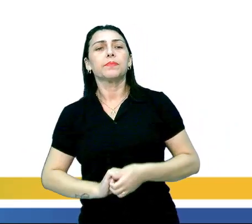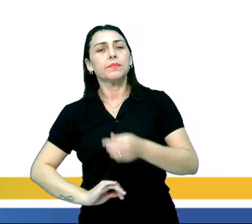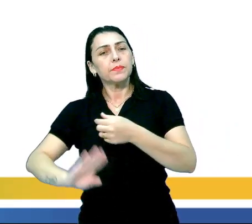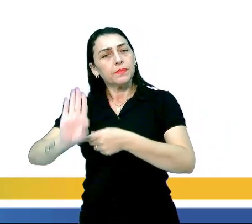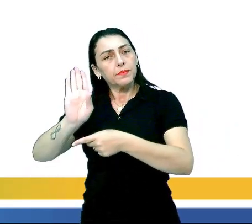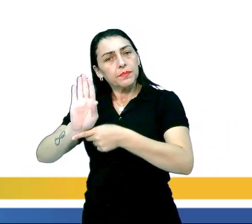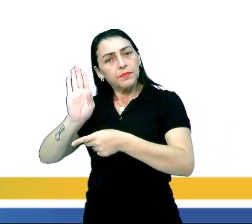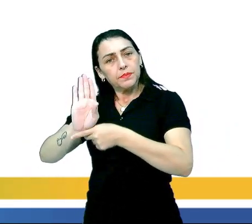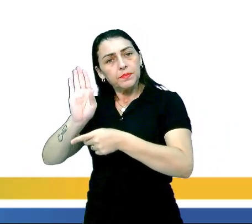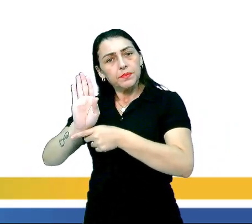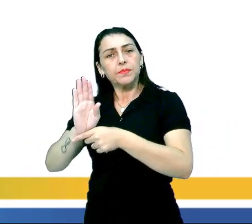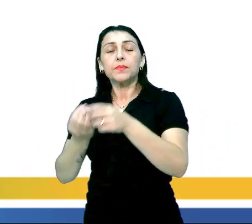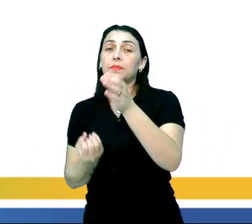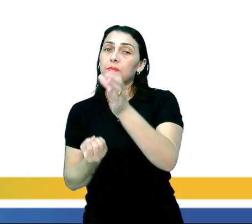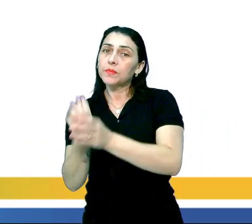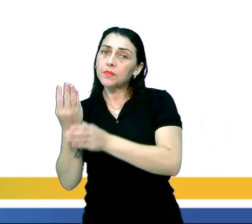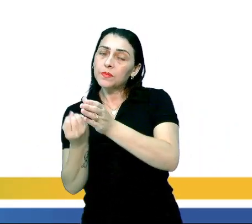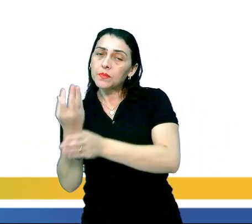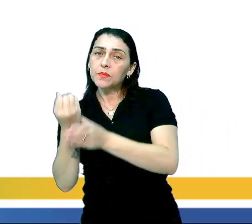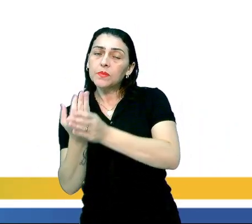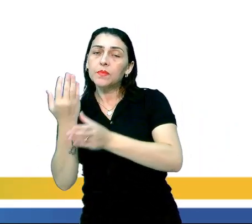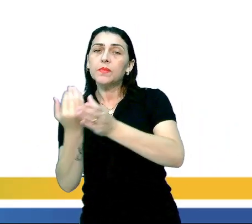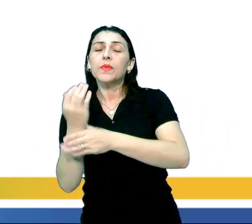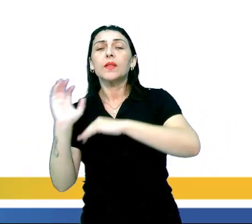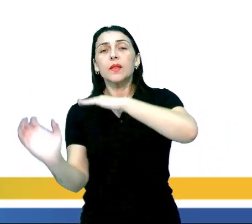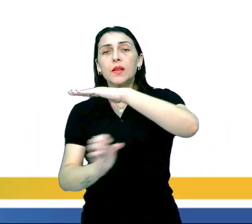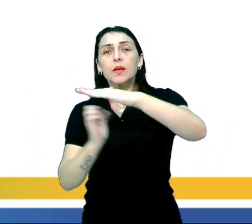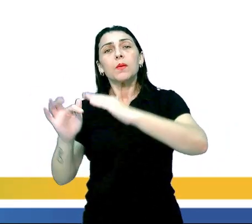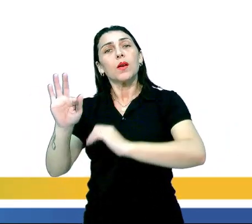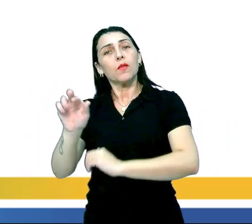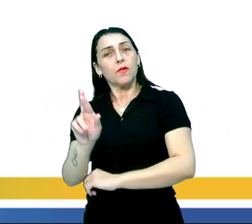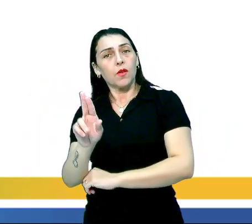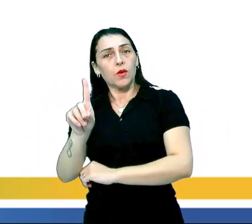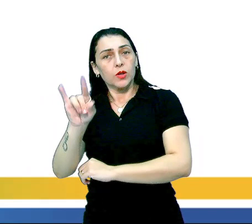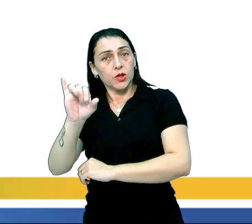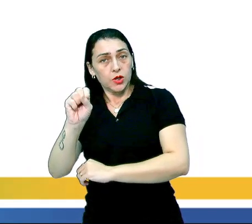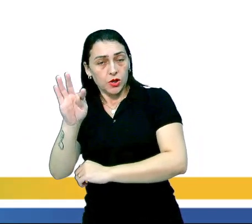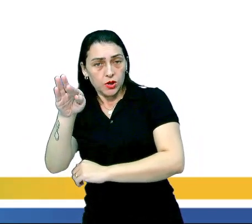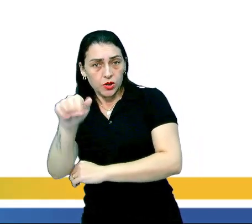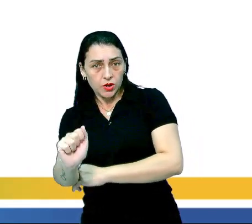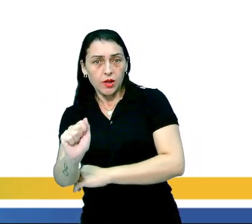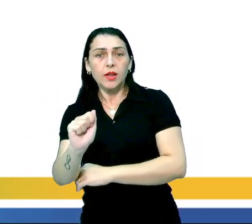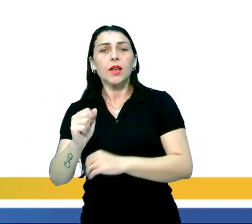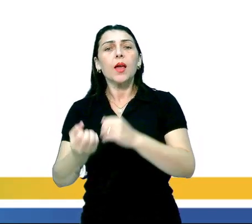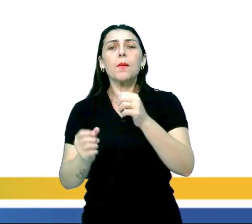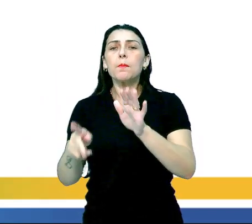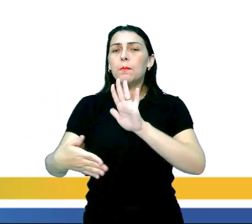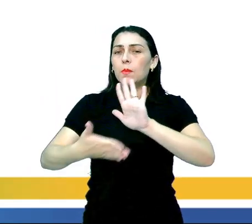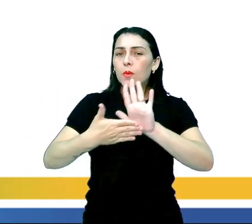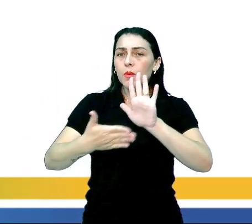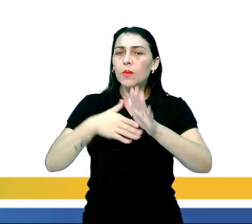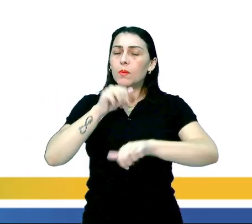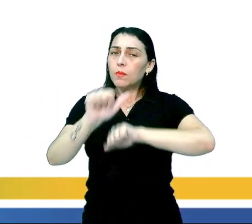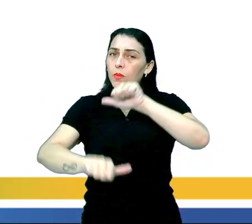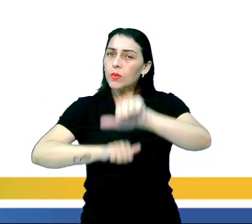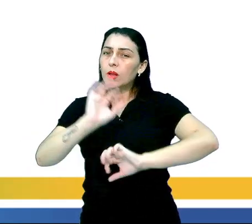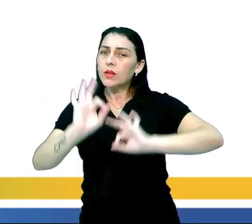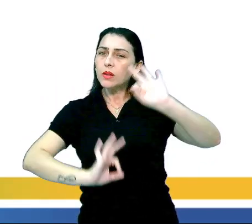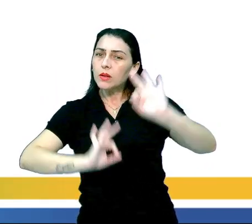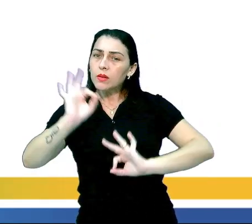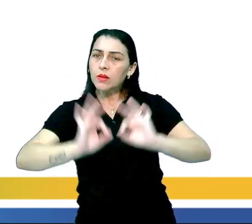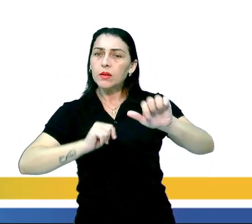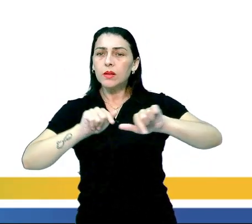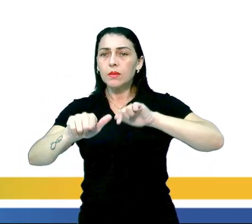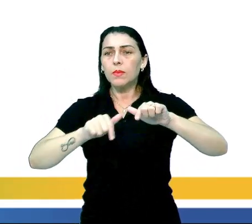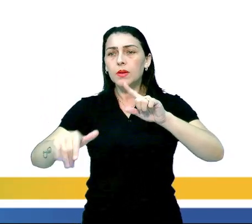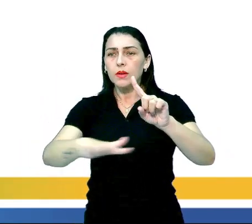sua realização. Letra B. O meio de produção fordista, que proporcionou mudanças na